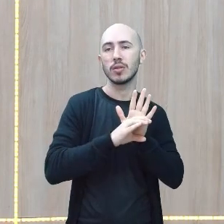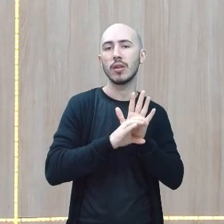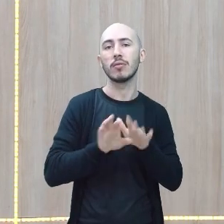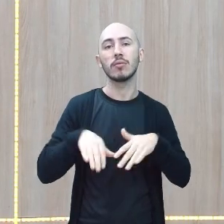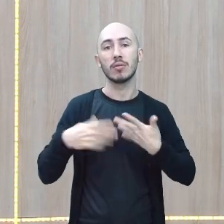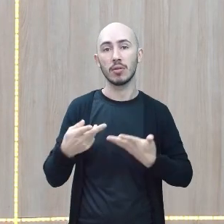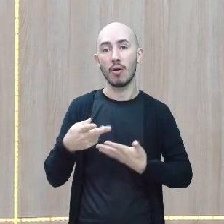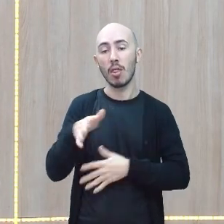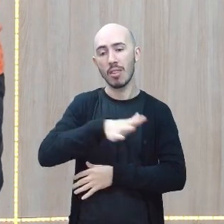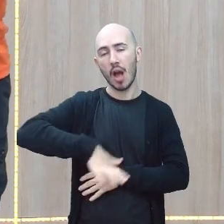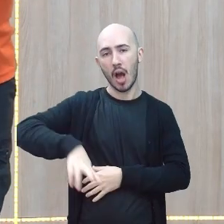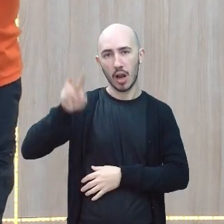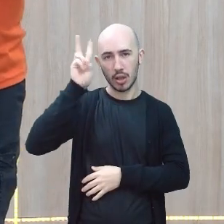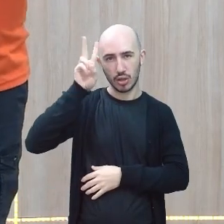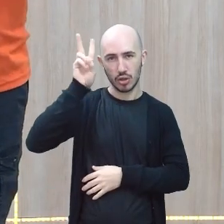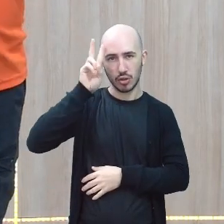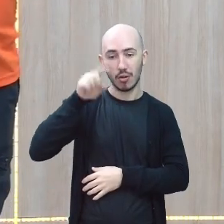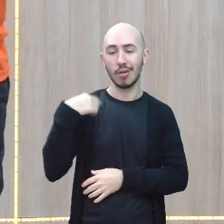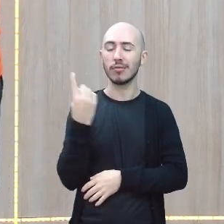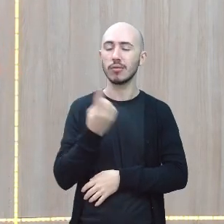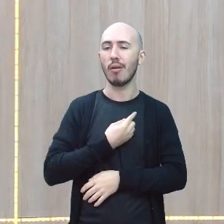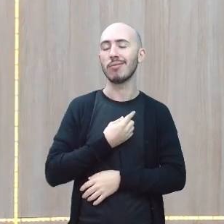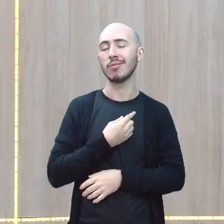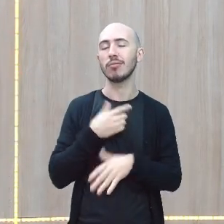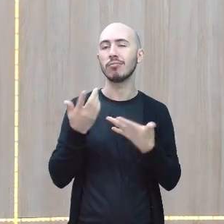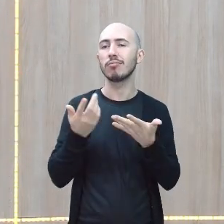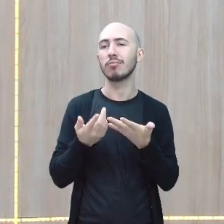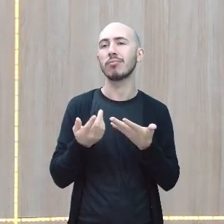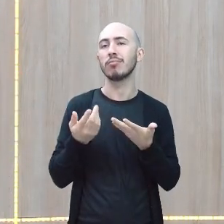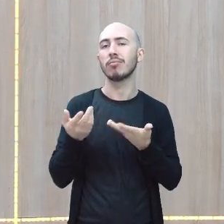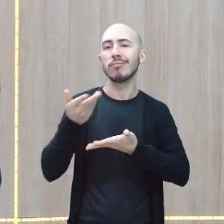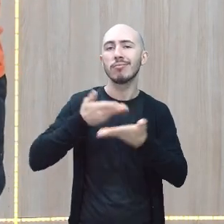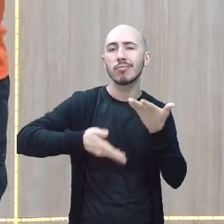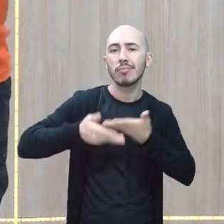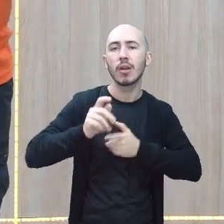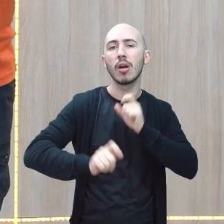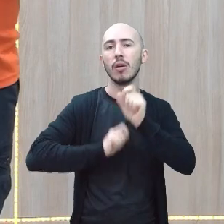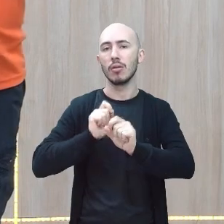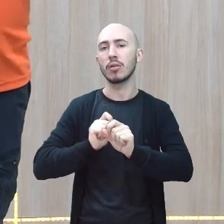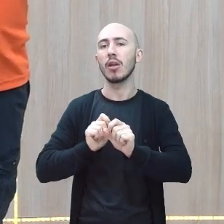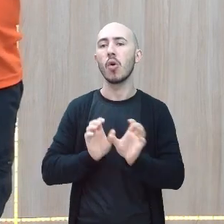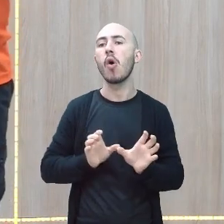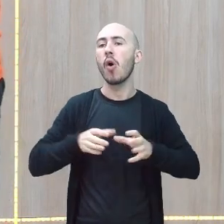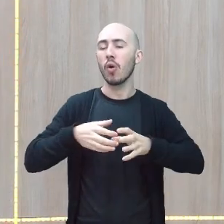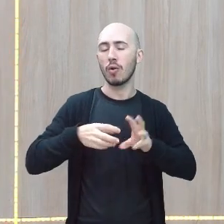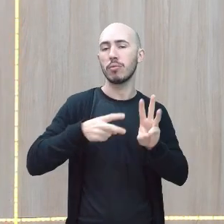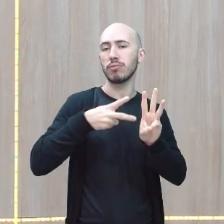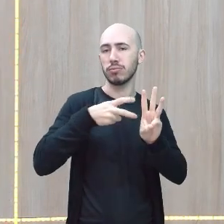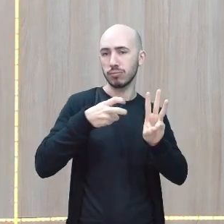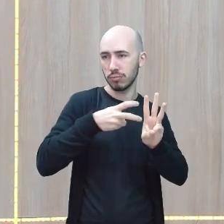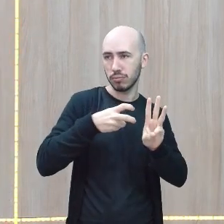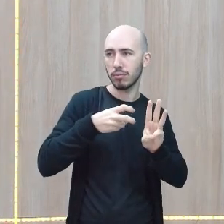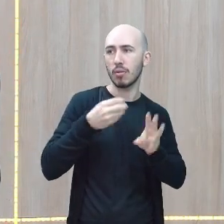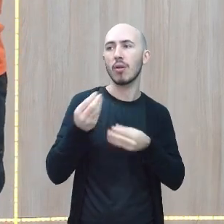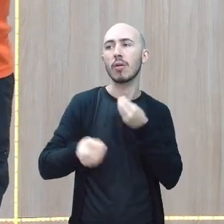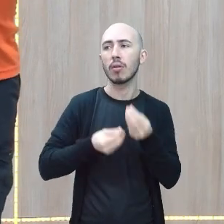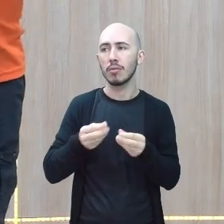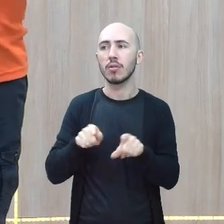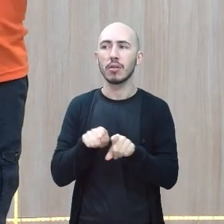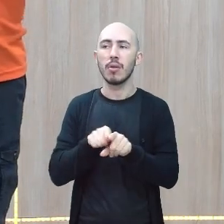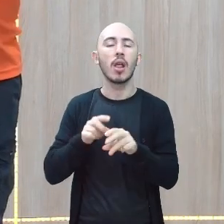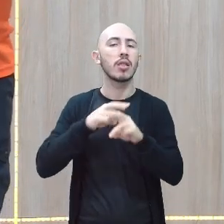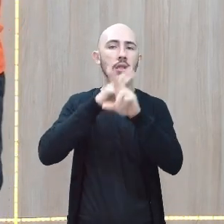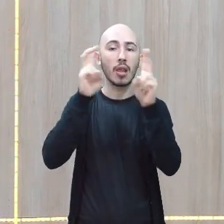história, a gente costuma, né, trabalhar essas etnias no momento em que a gente vai trabalhar temas